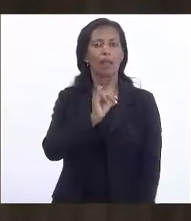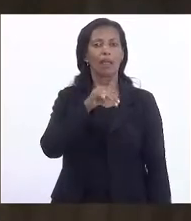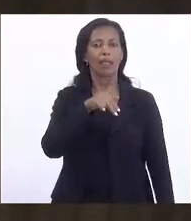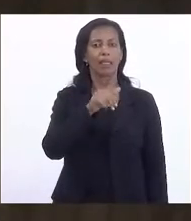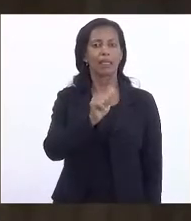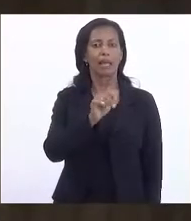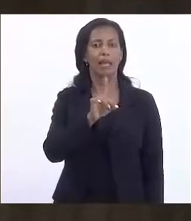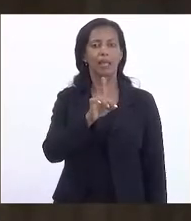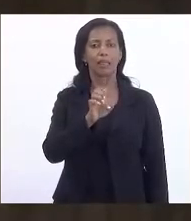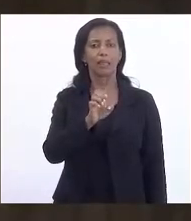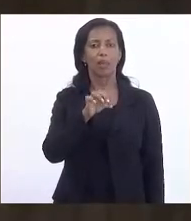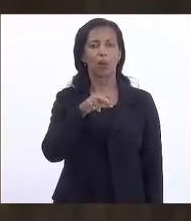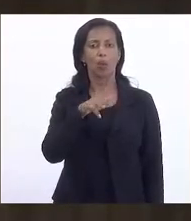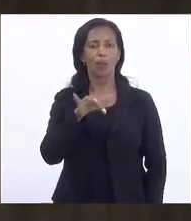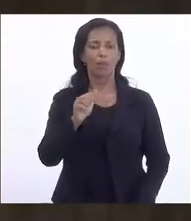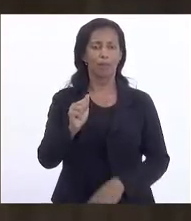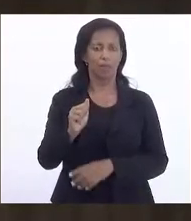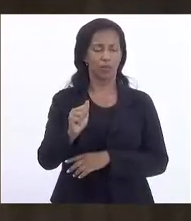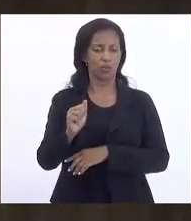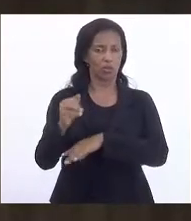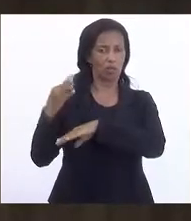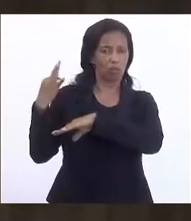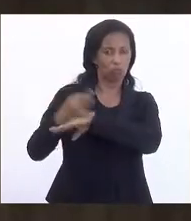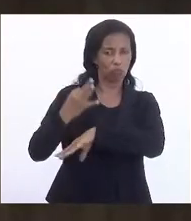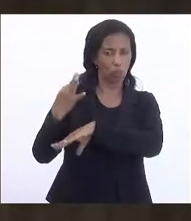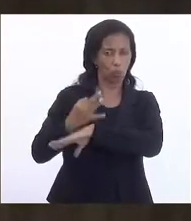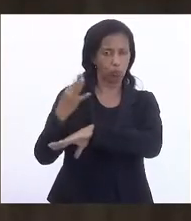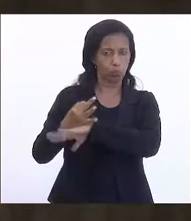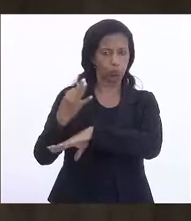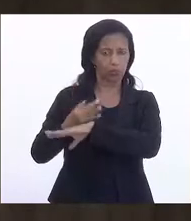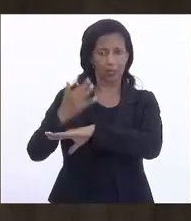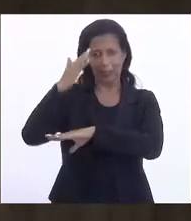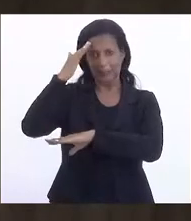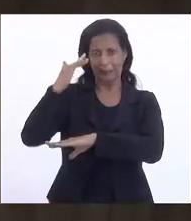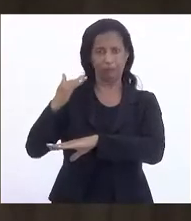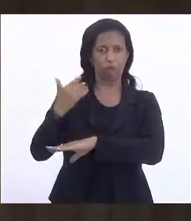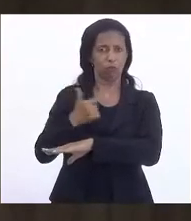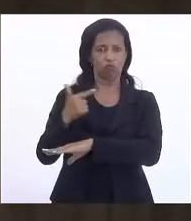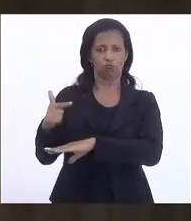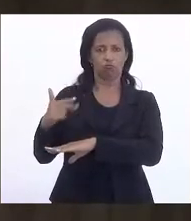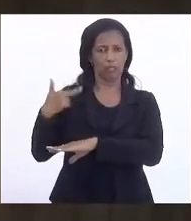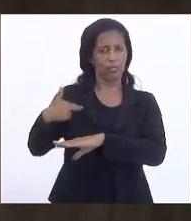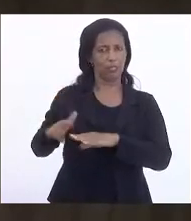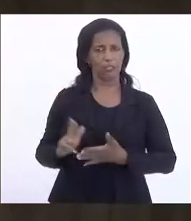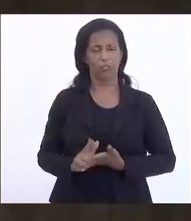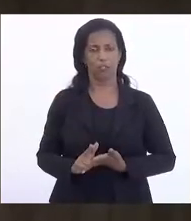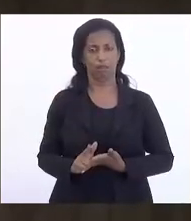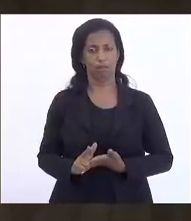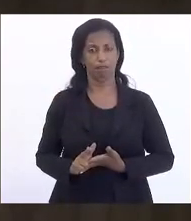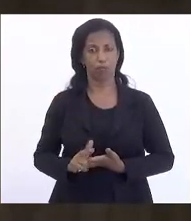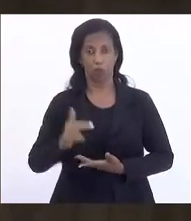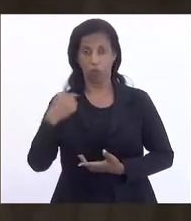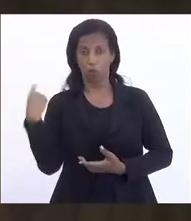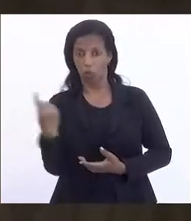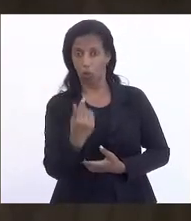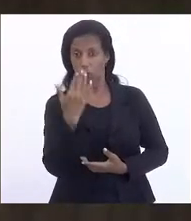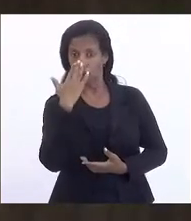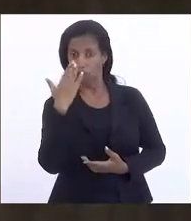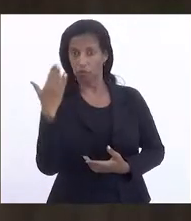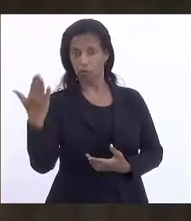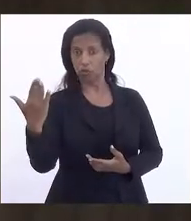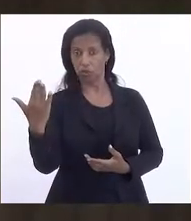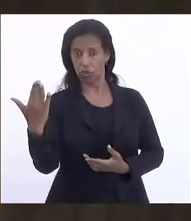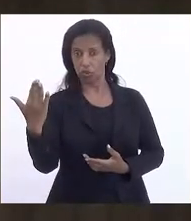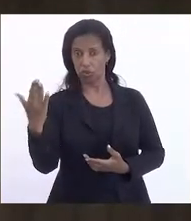inadequadamente de intolerância religiosa, que é muito mais que um fenômeno de intolerância. Nós estamos diante de fenômenos